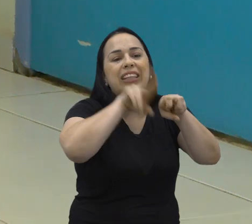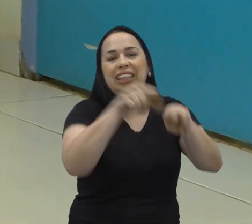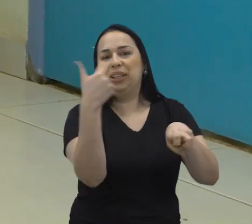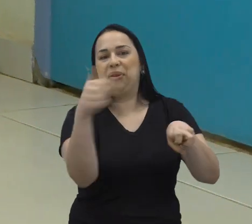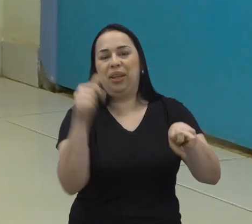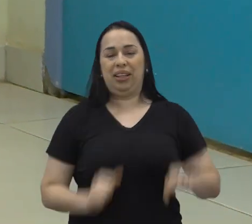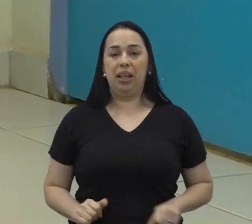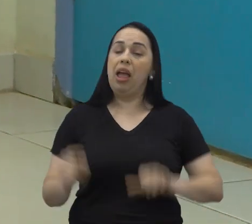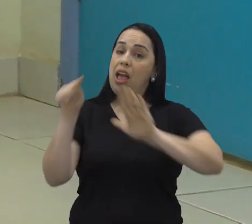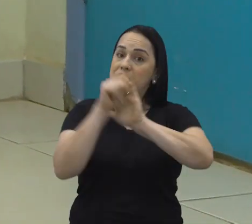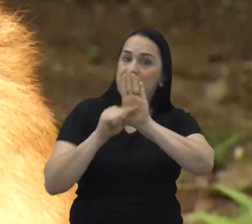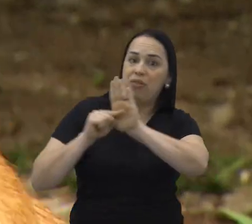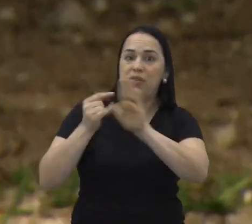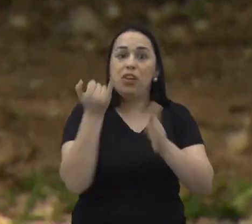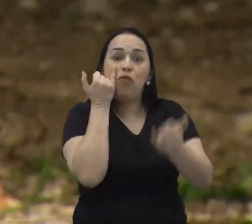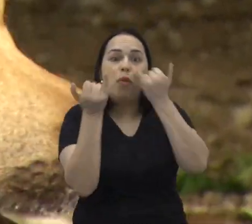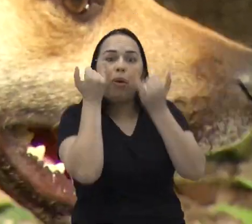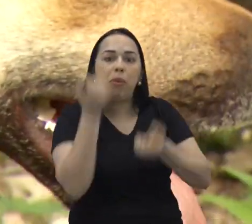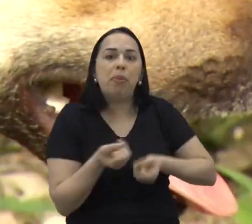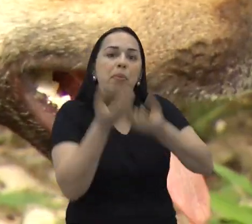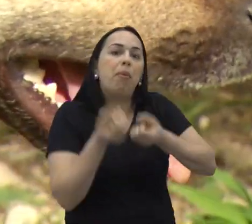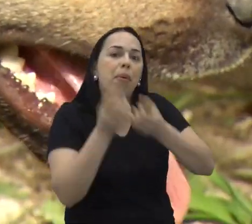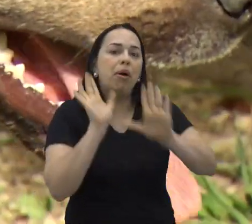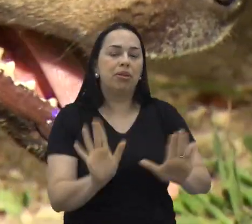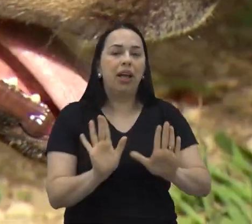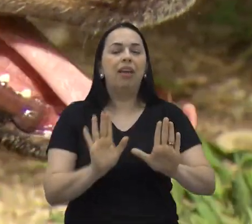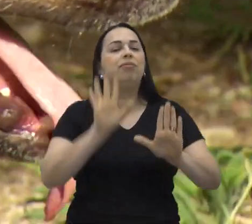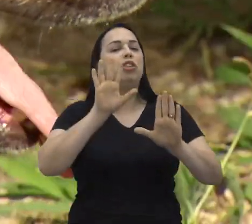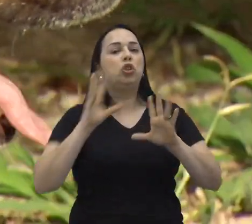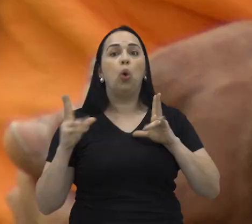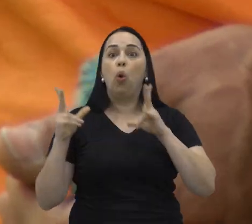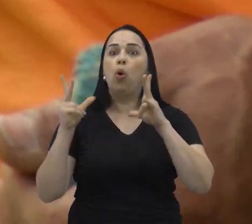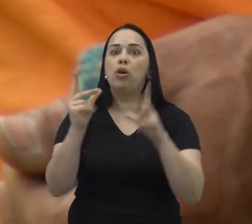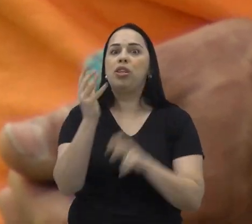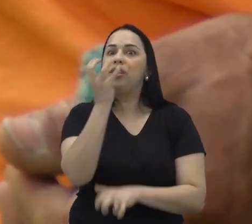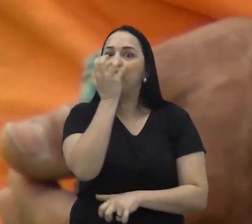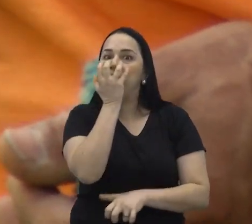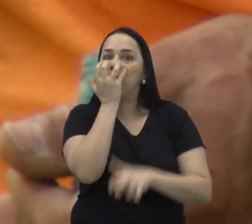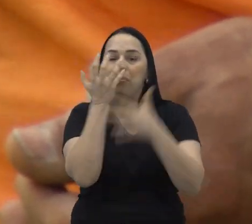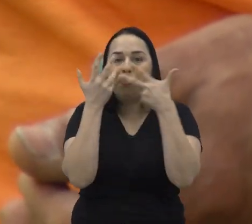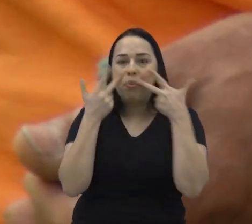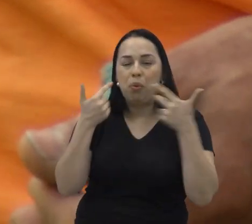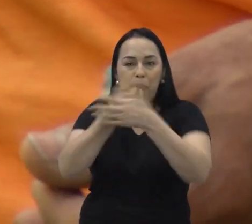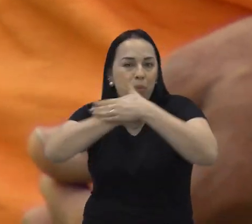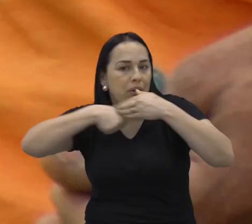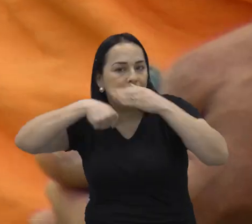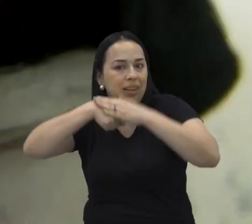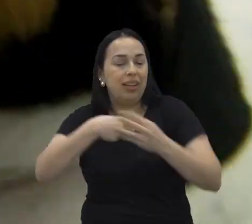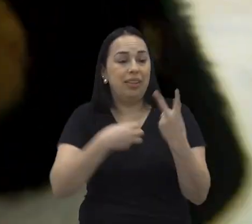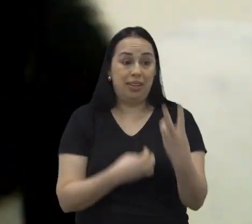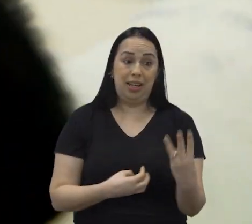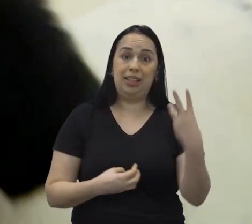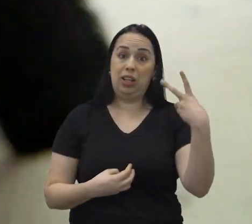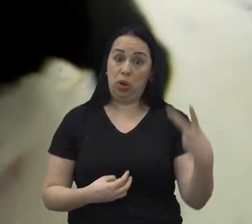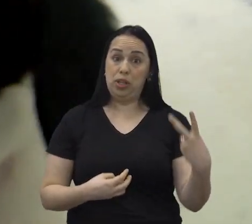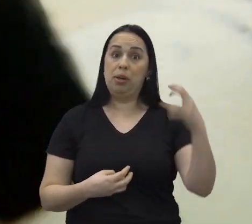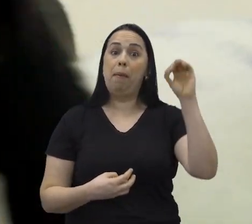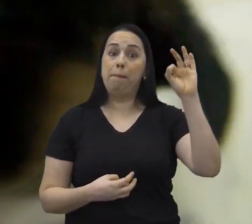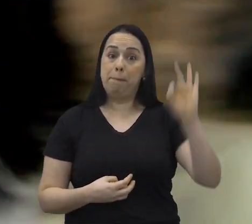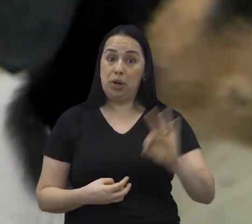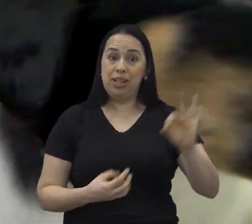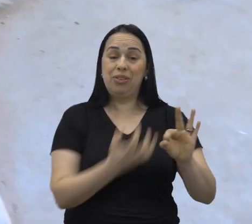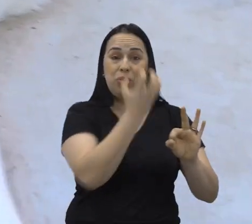os vira-latas. Os dados apontam que entre todos os pets presentes nas casas dos brasileiros, 32%